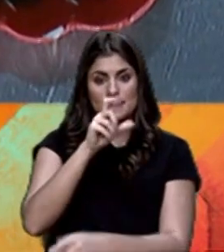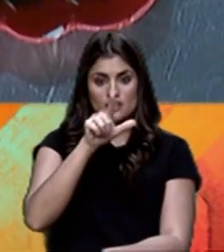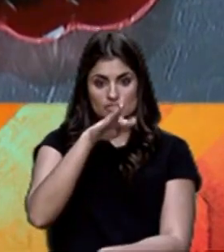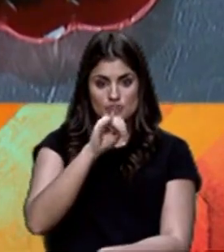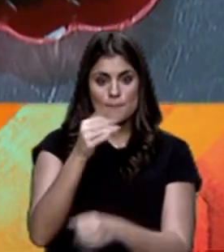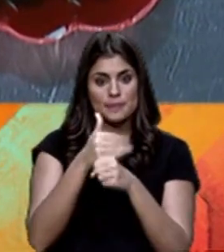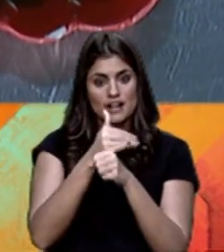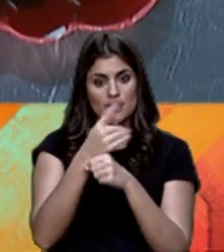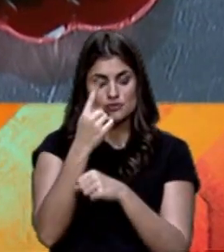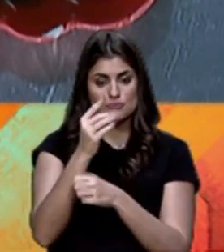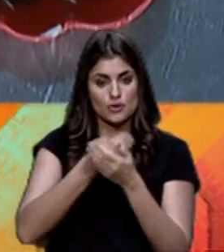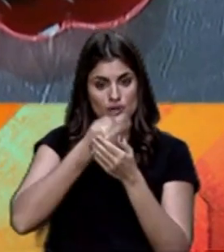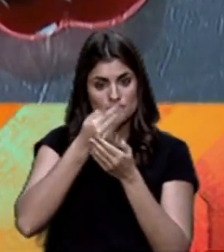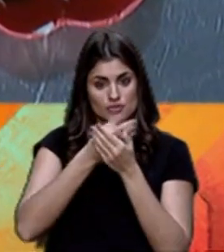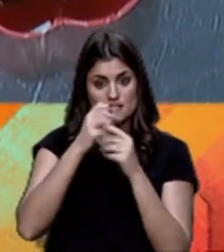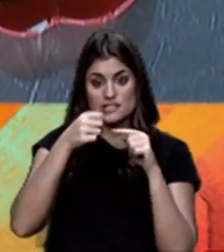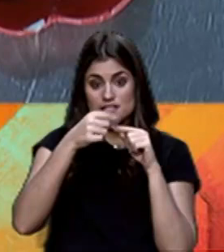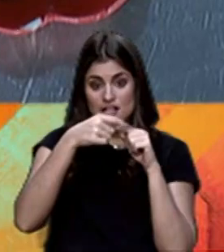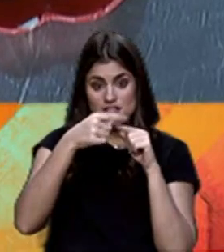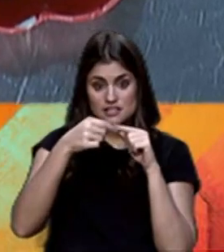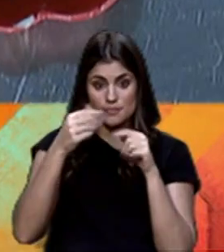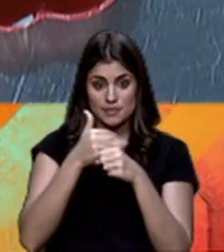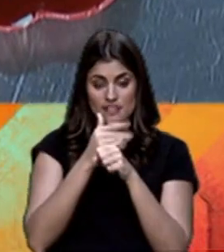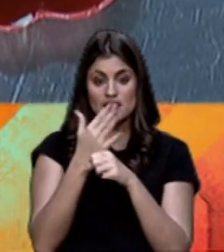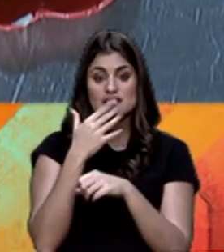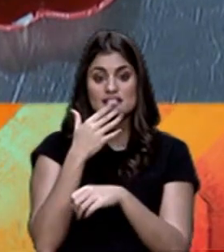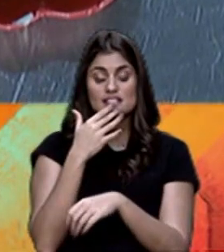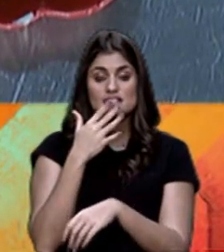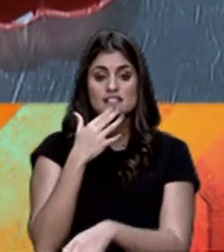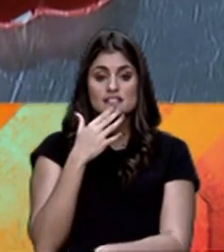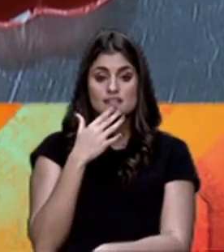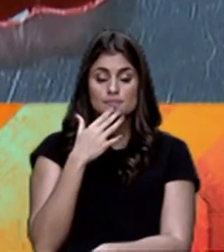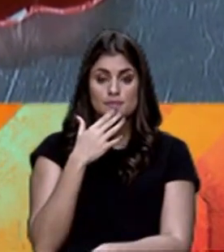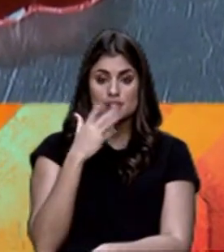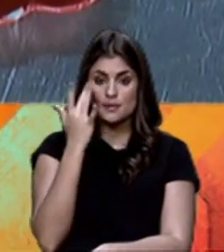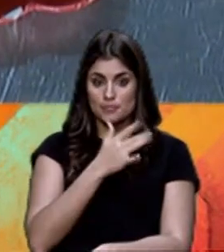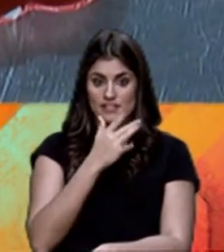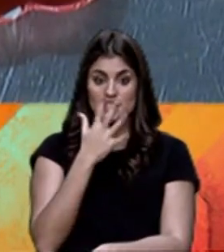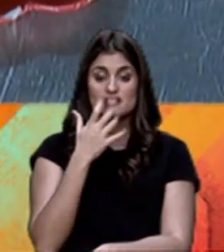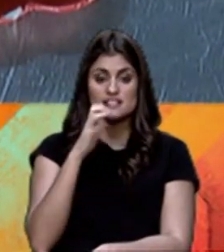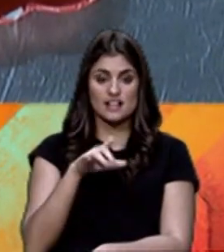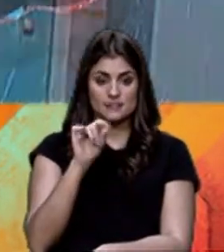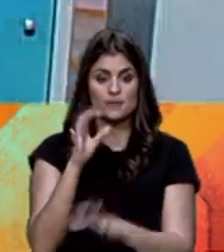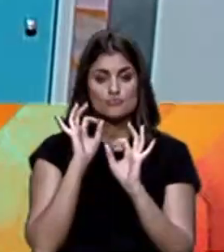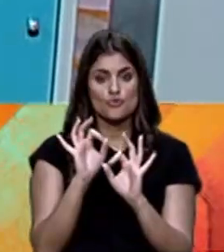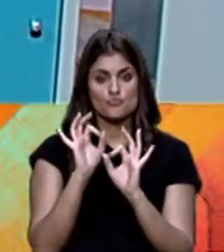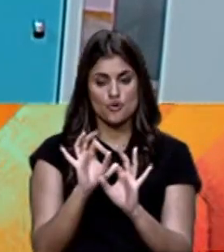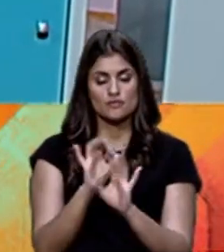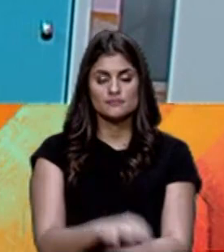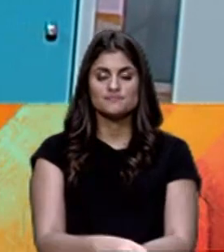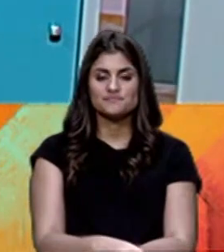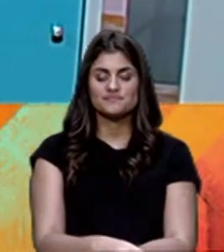de pickles picados, 1 colher de sopa de salsa picada e sal e pimenta preta QB. Ora, vamos